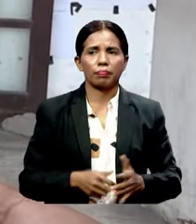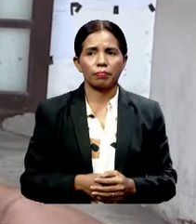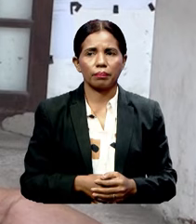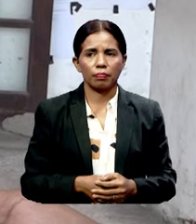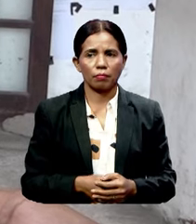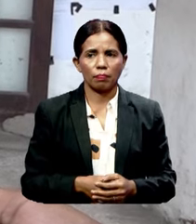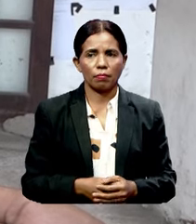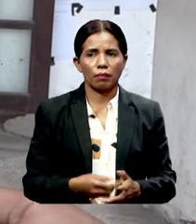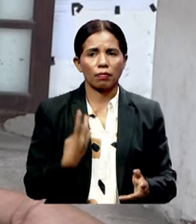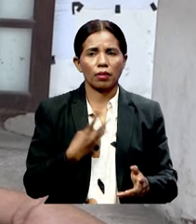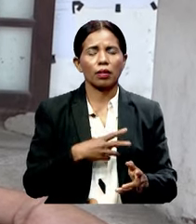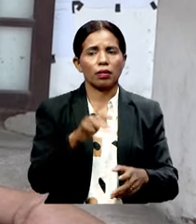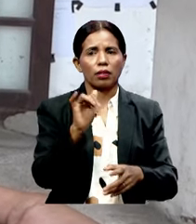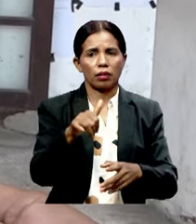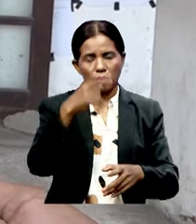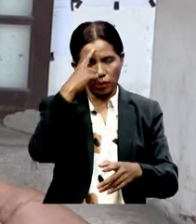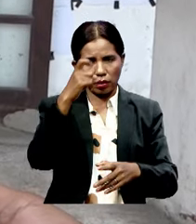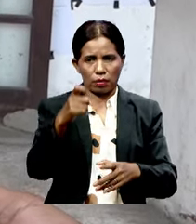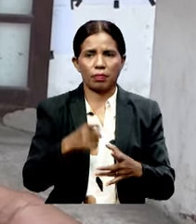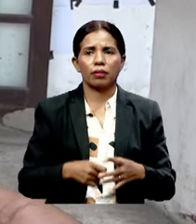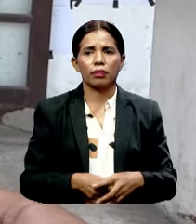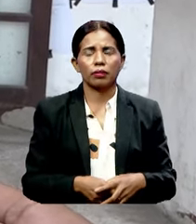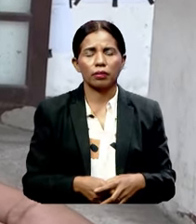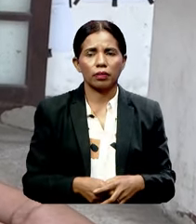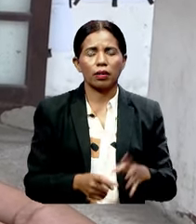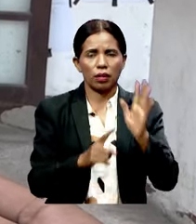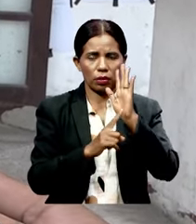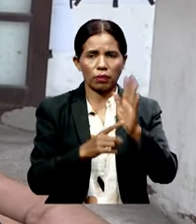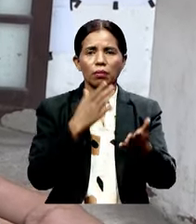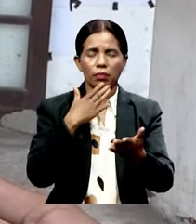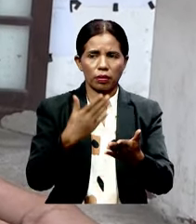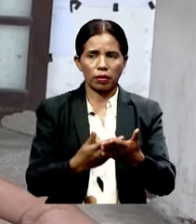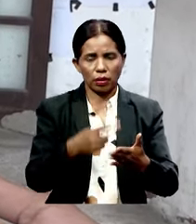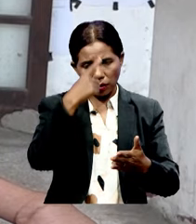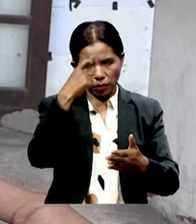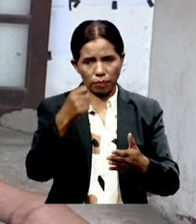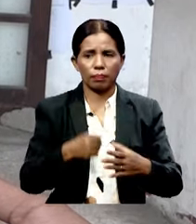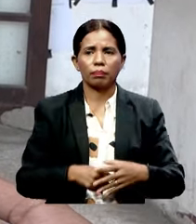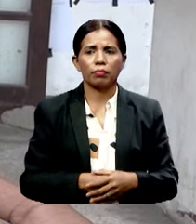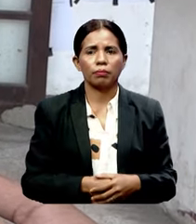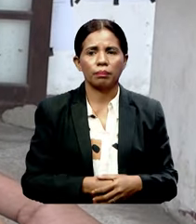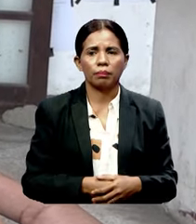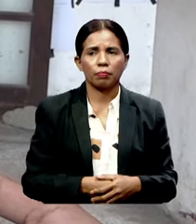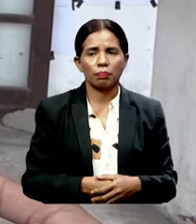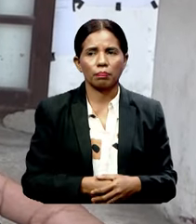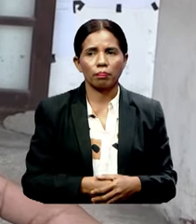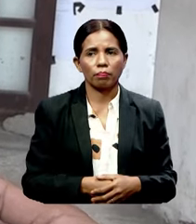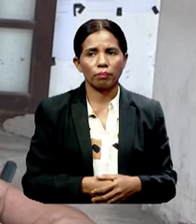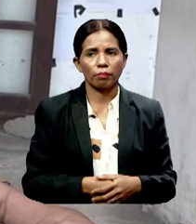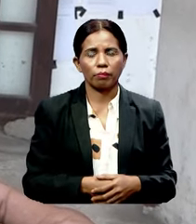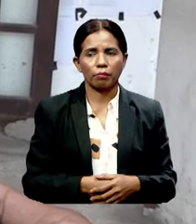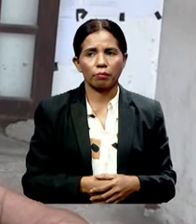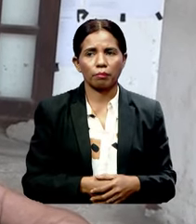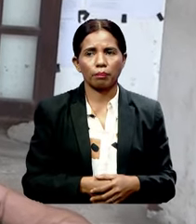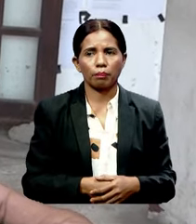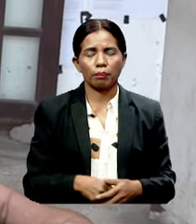parti de concorda tambah medida ni be ma ka atau adequada tambah ida